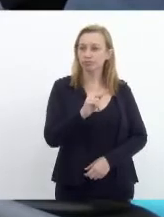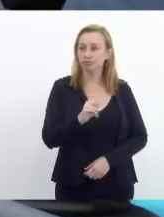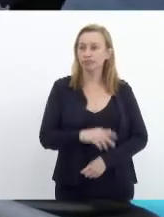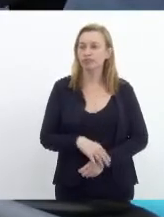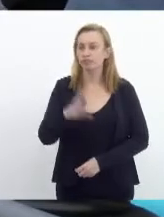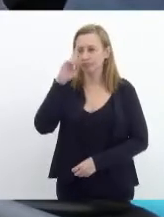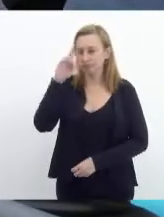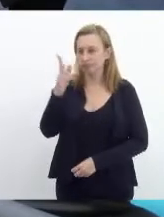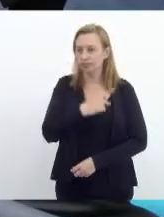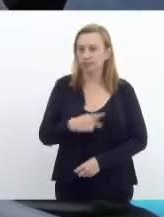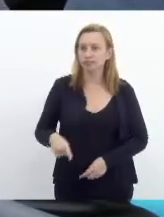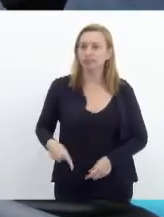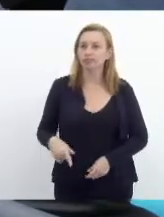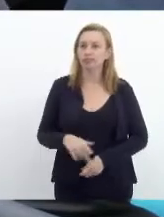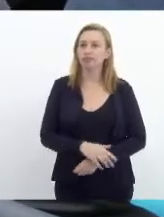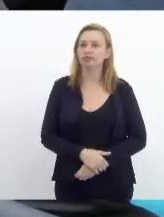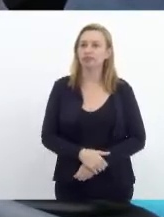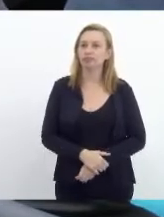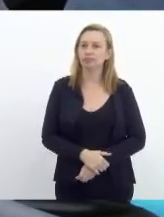presidente.